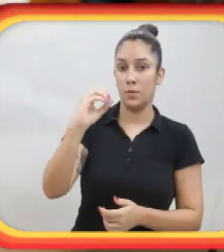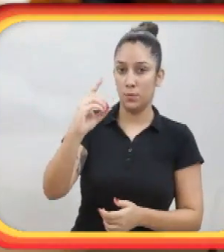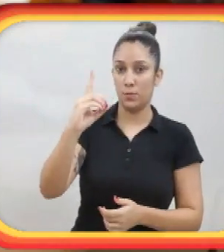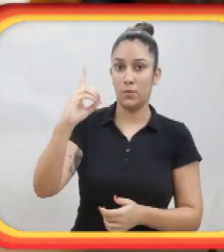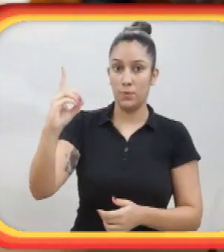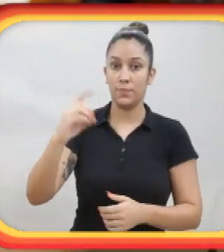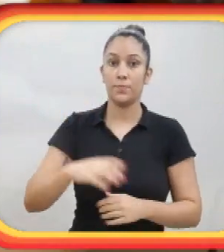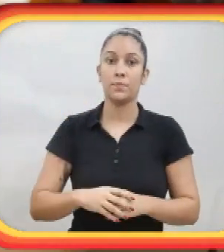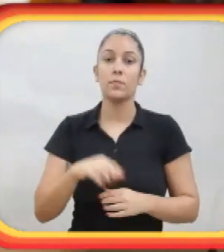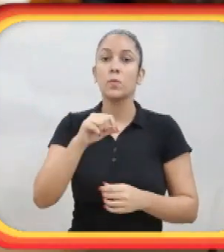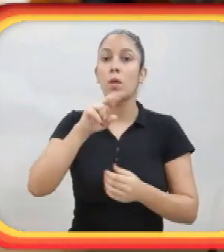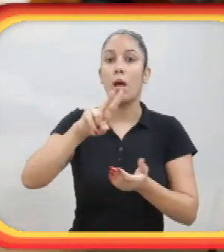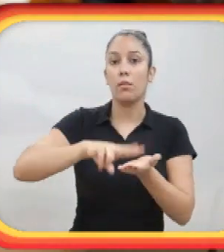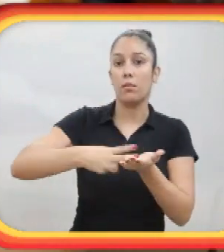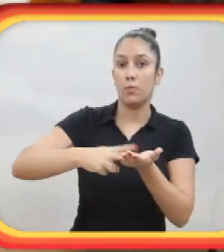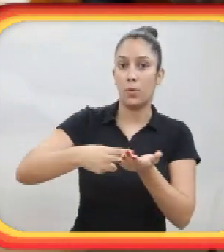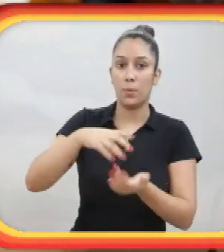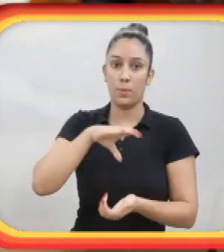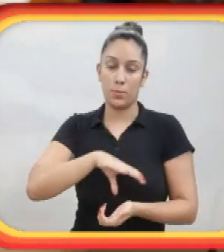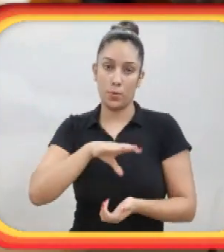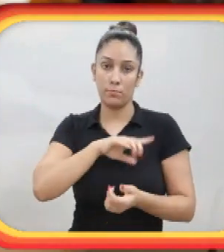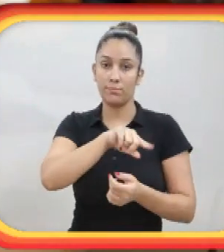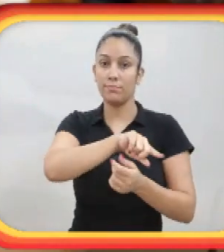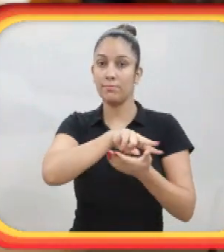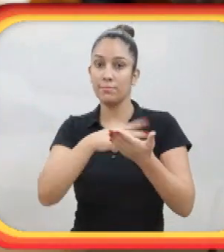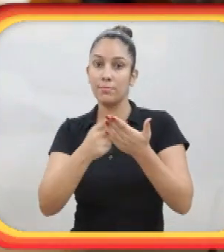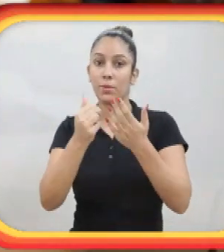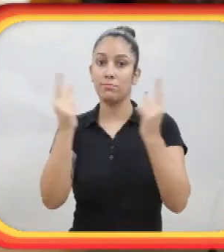possíveis. Então, só fazer escolhas é muito pouco.